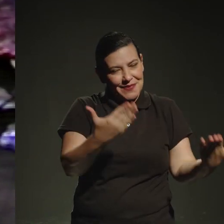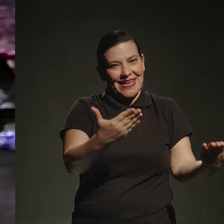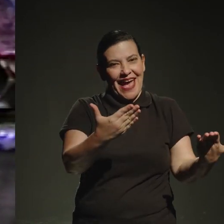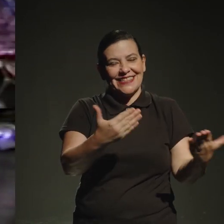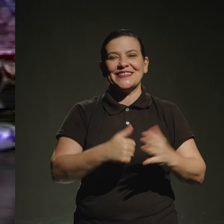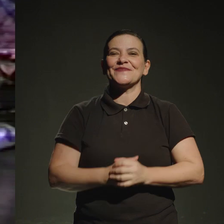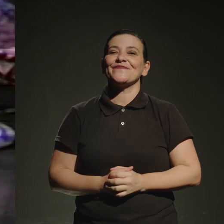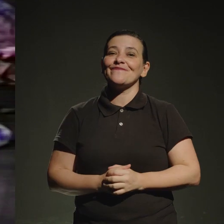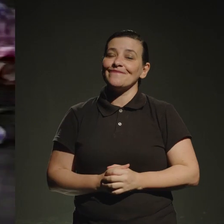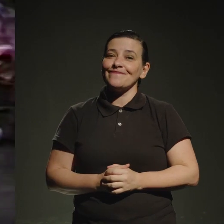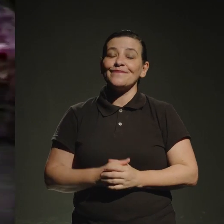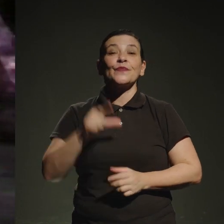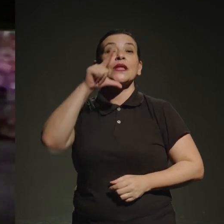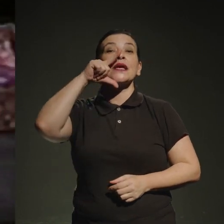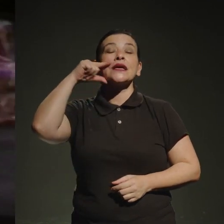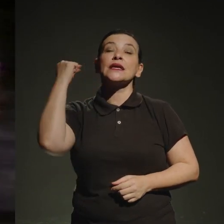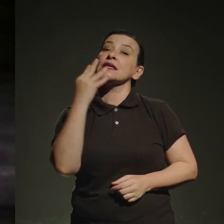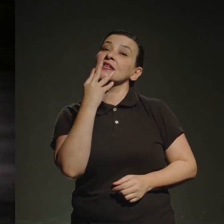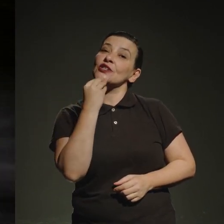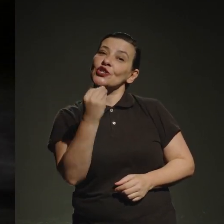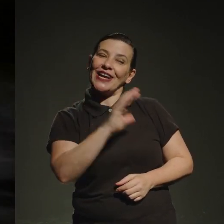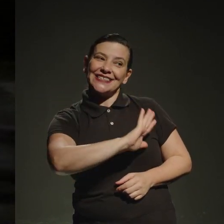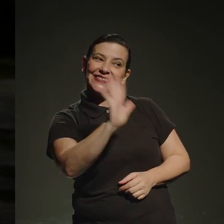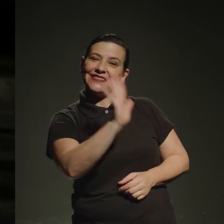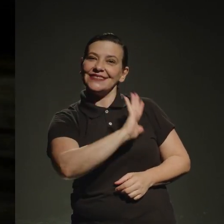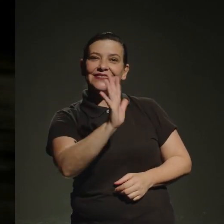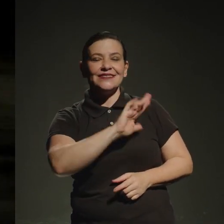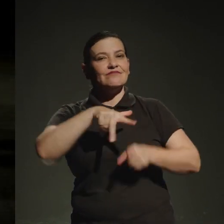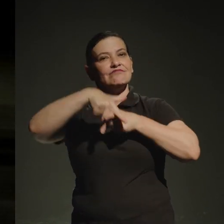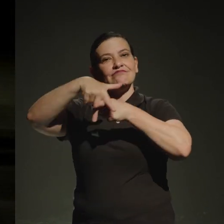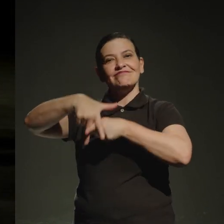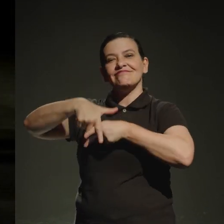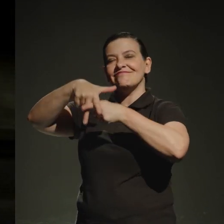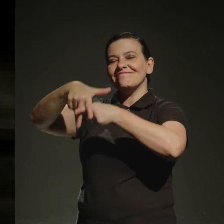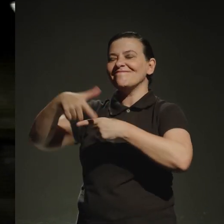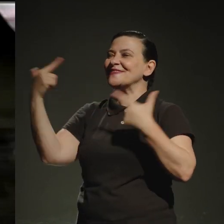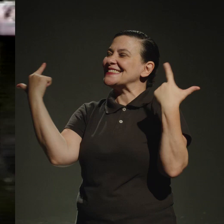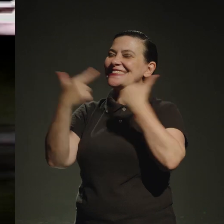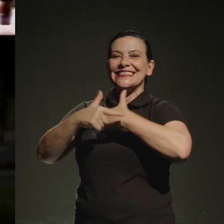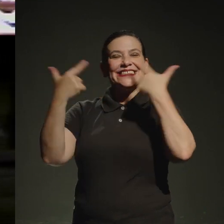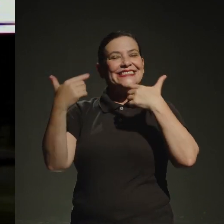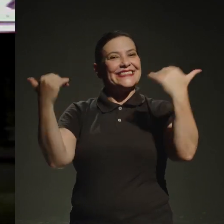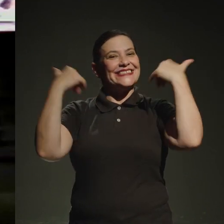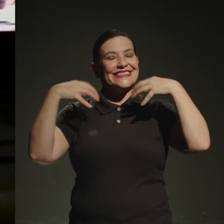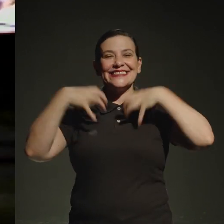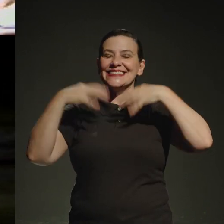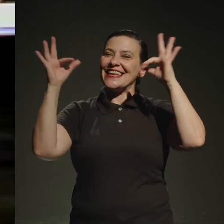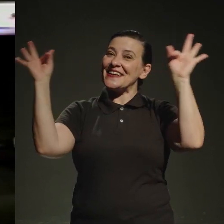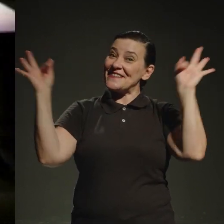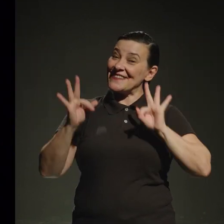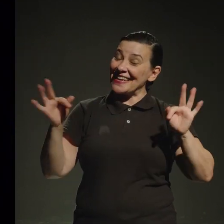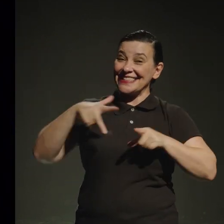trotando. Vai rindo, feliz, e vai sempre cumprimentando as pessoas enquanto pensa. Pensando bem, está certo. O referido